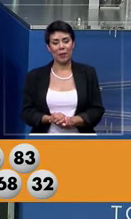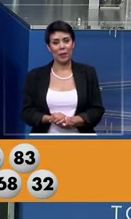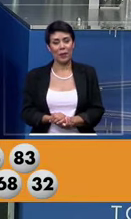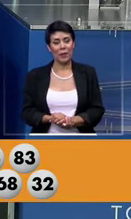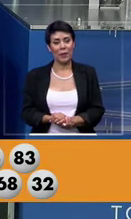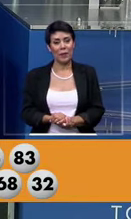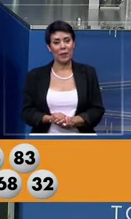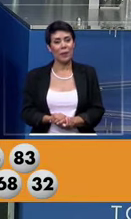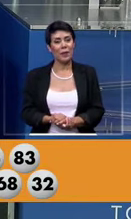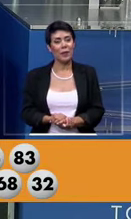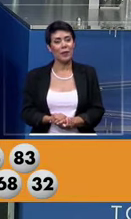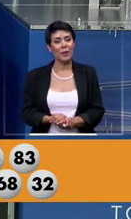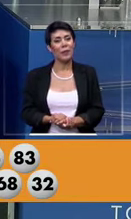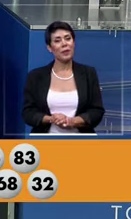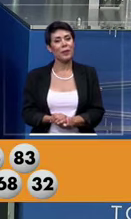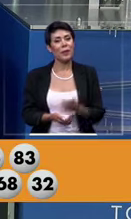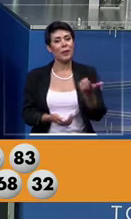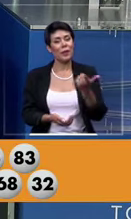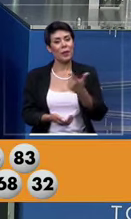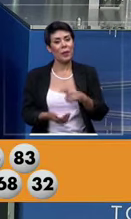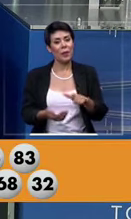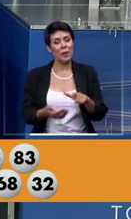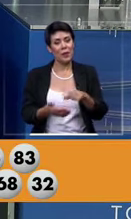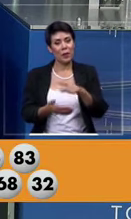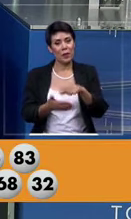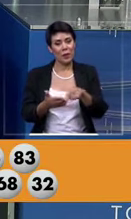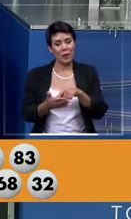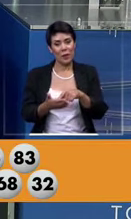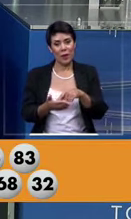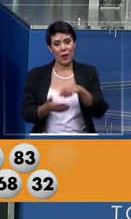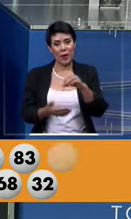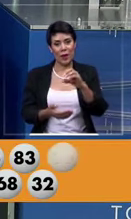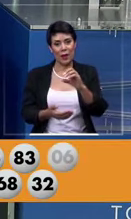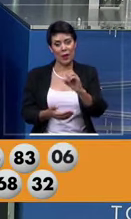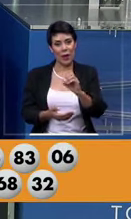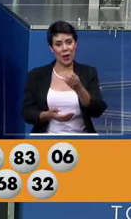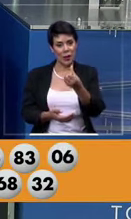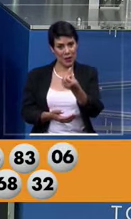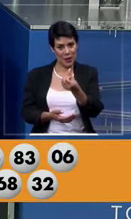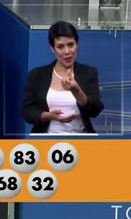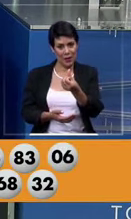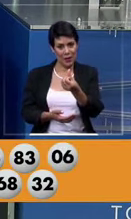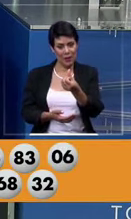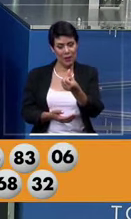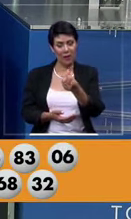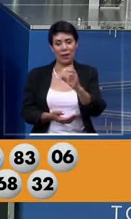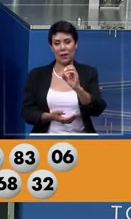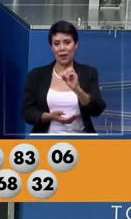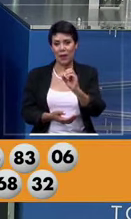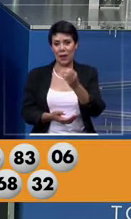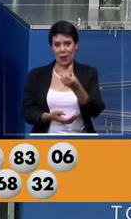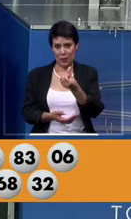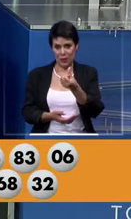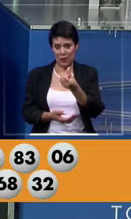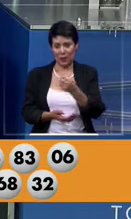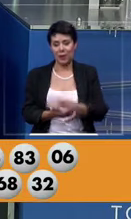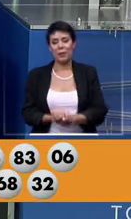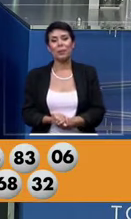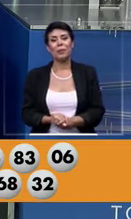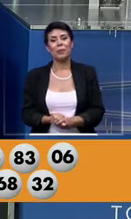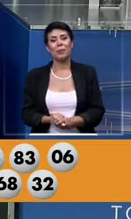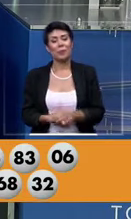Este é o concurso número 2061 da Lotomania. Bola rosa, número 06. Rosa,